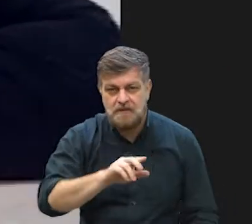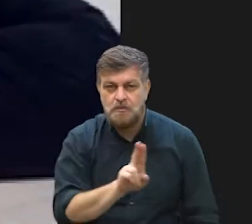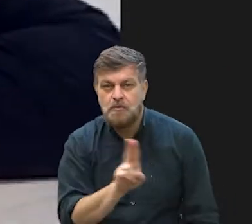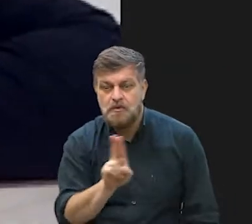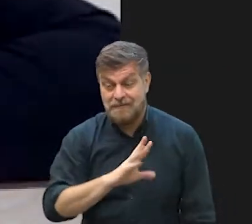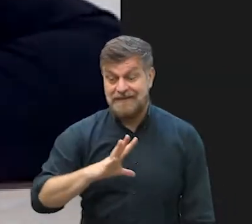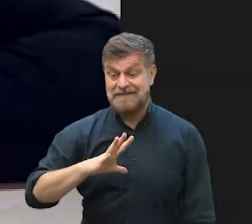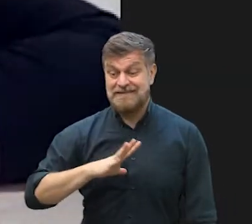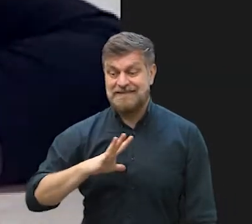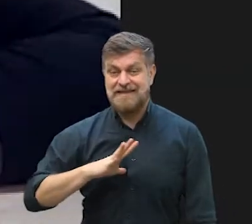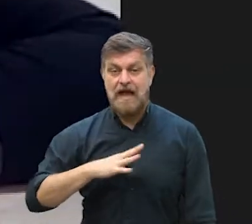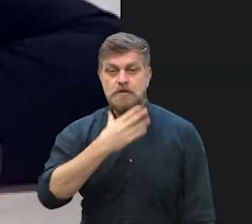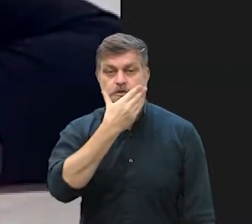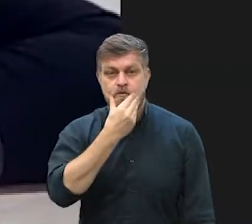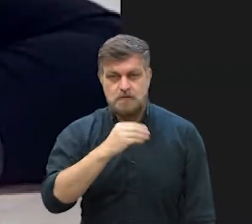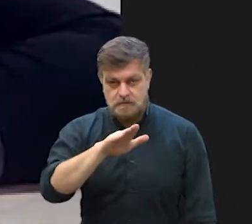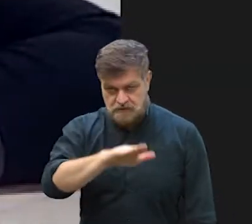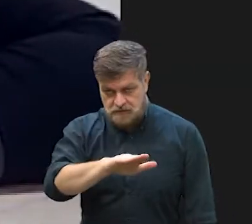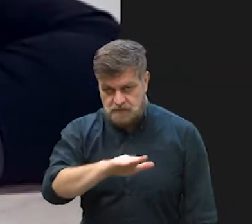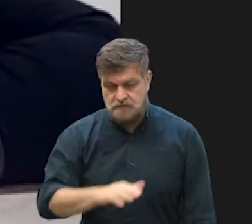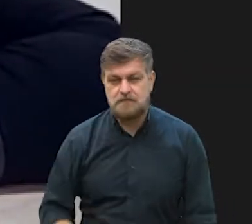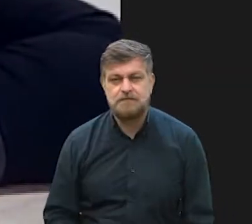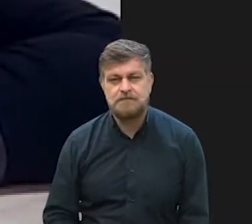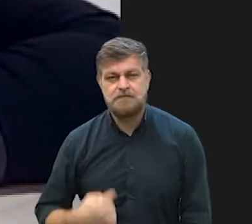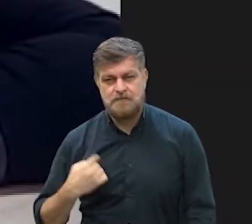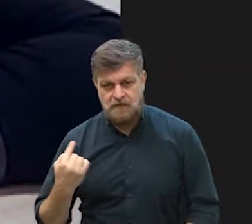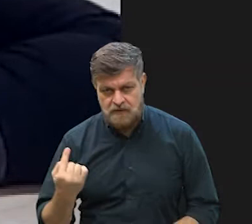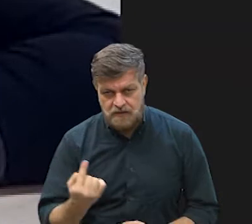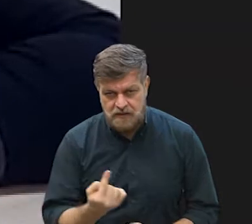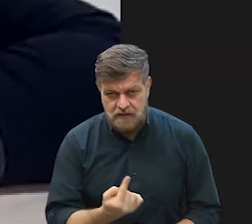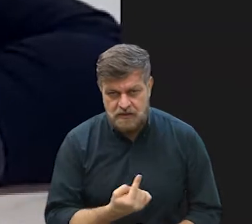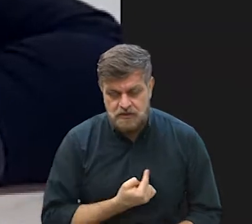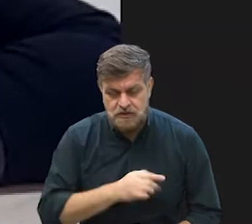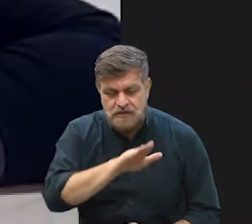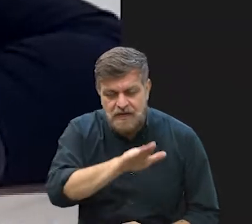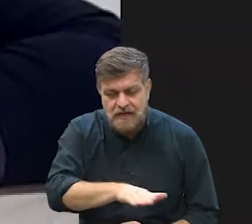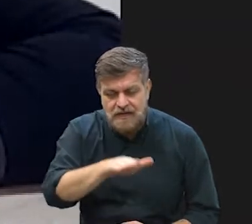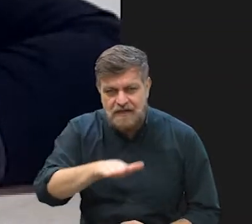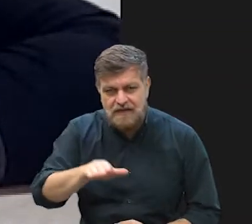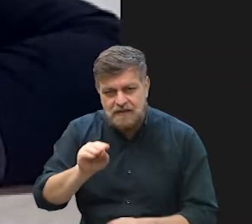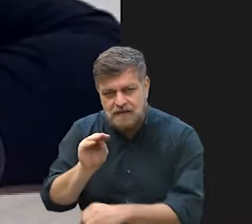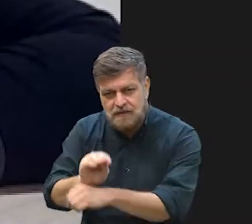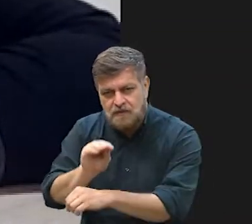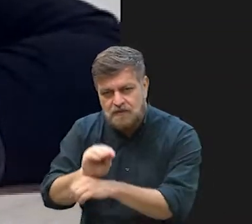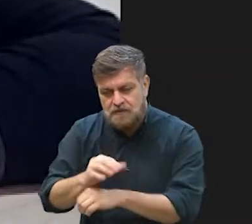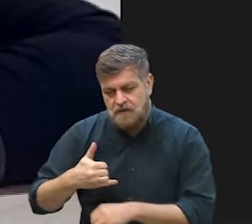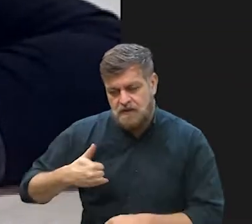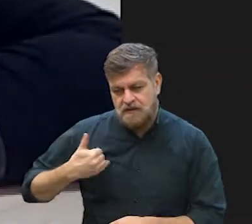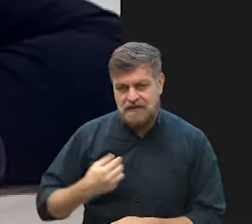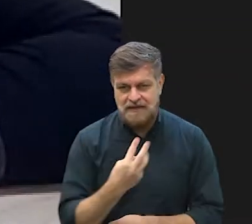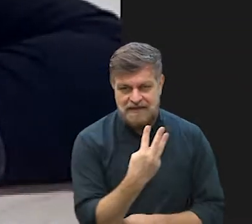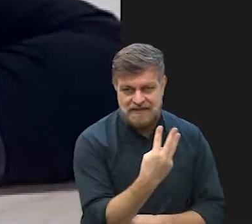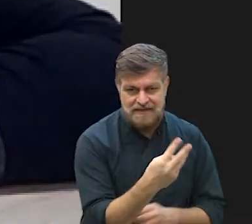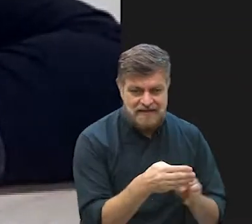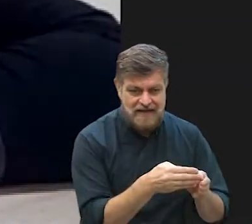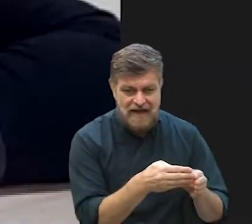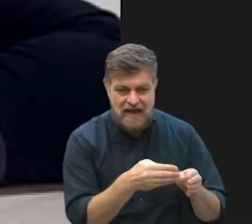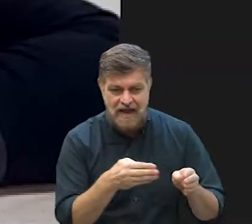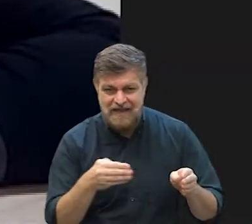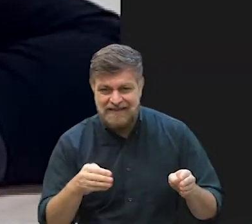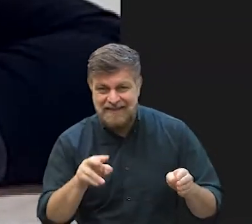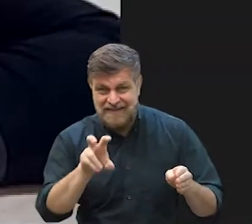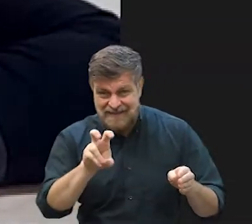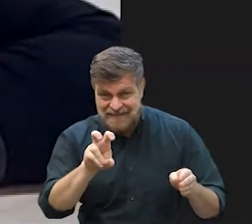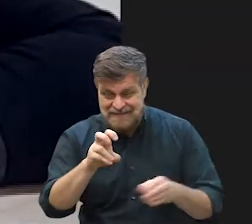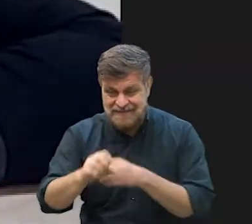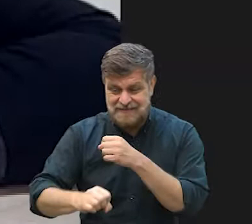Campinas. E aí a gente passou a atender crianças na faixa etária de 3 a 5 anos e 11